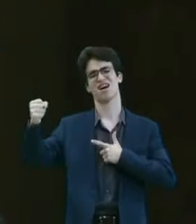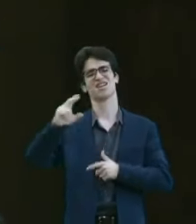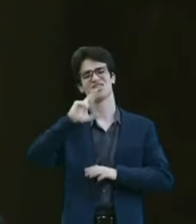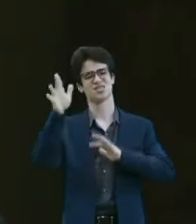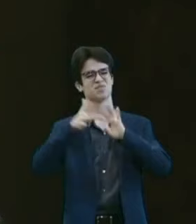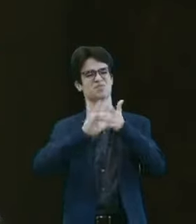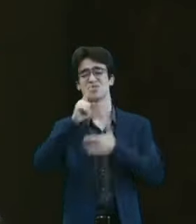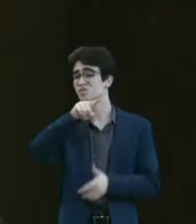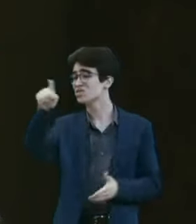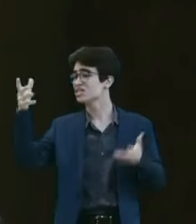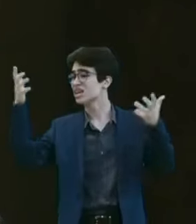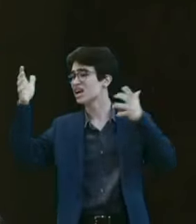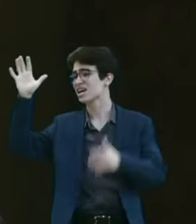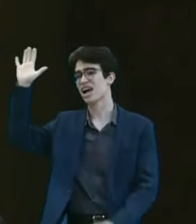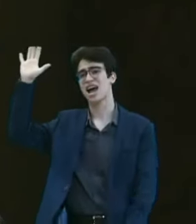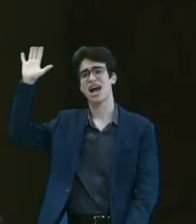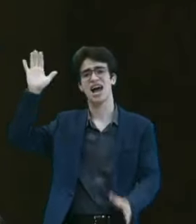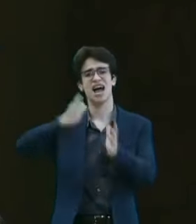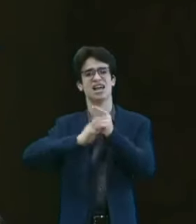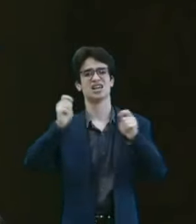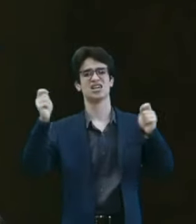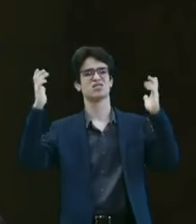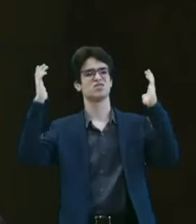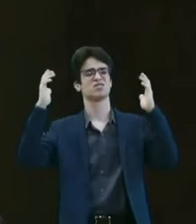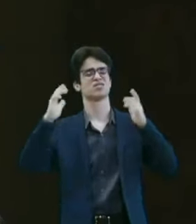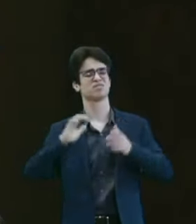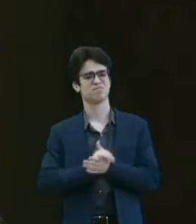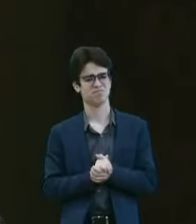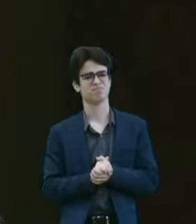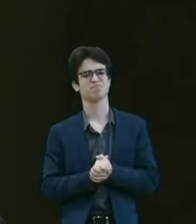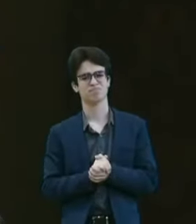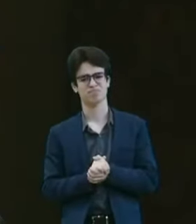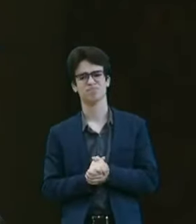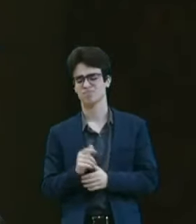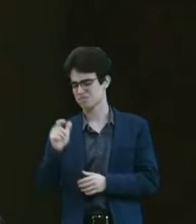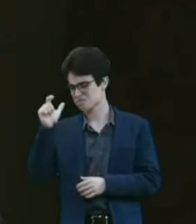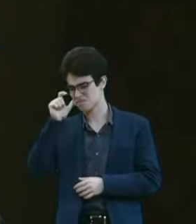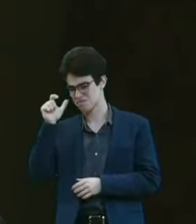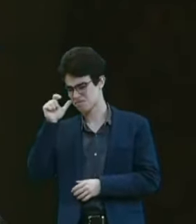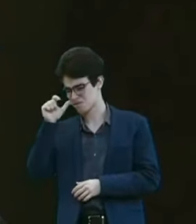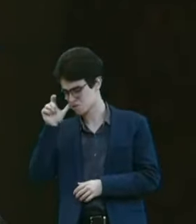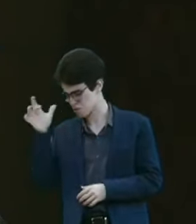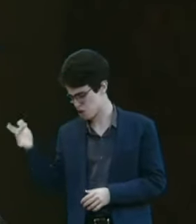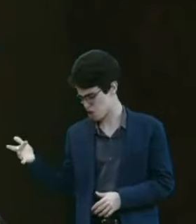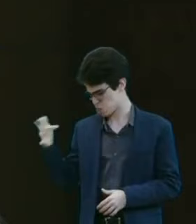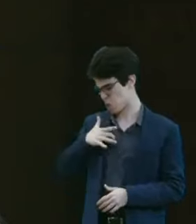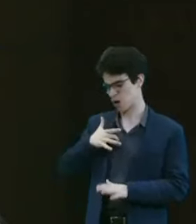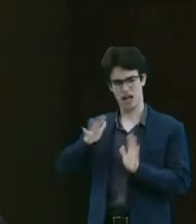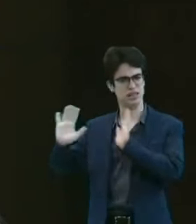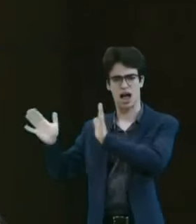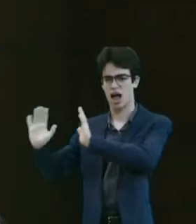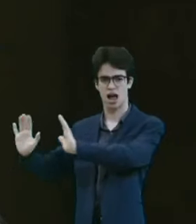Jesus. Quantos querem isso? Aleluia! O inimigo não vai tocar os nossos.